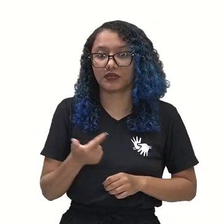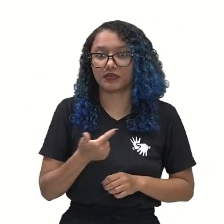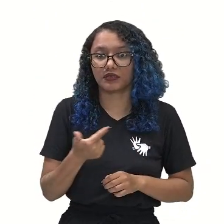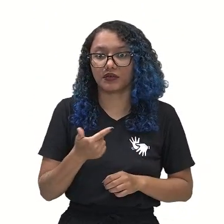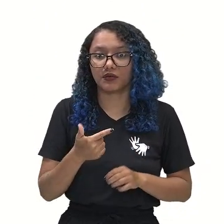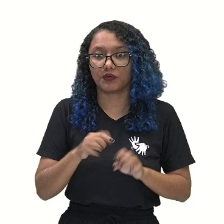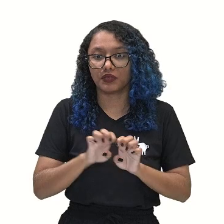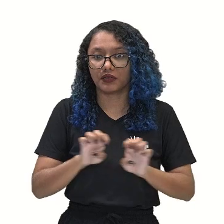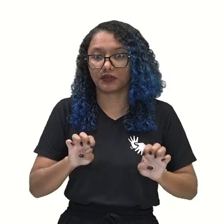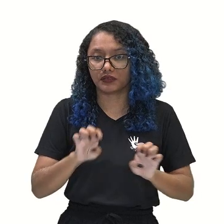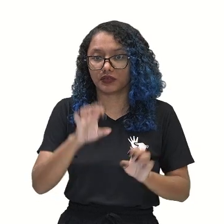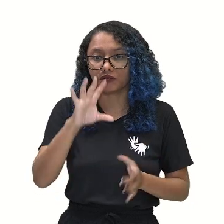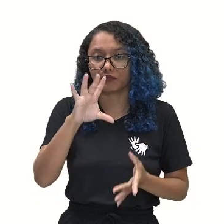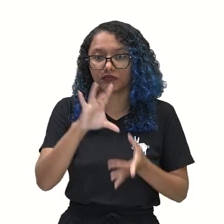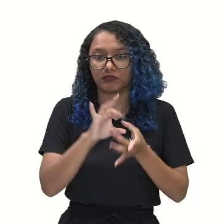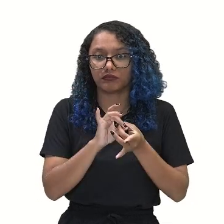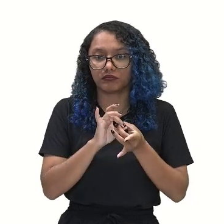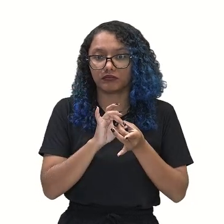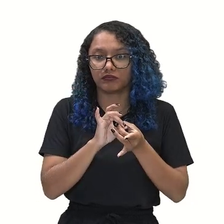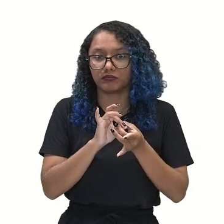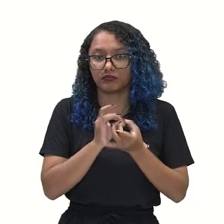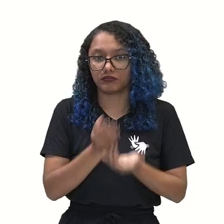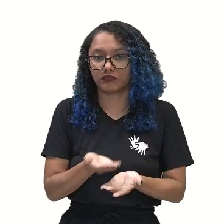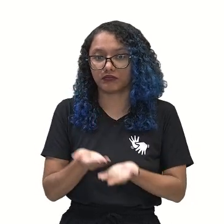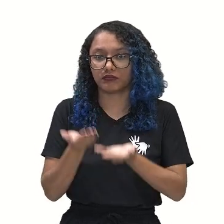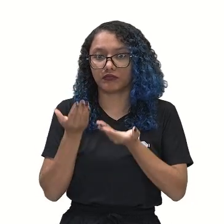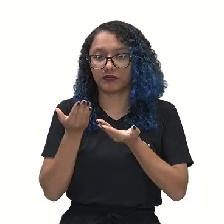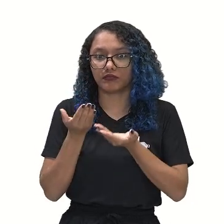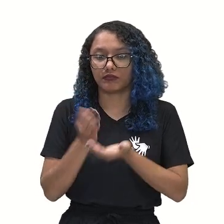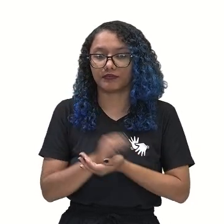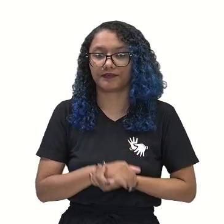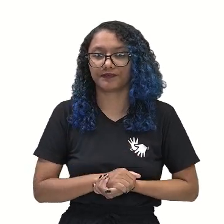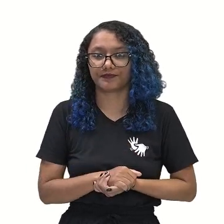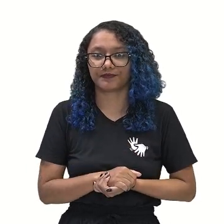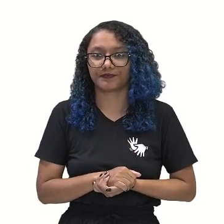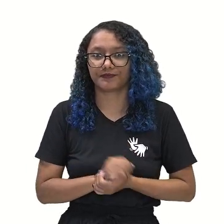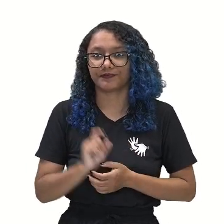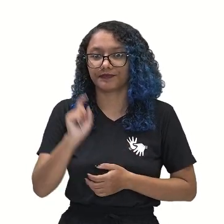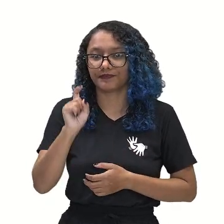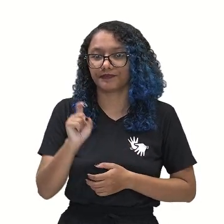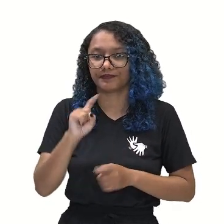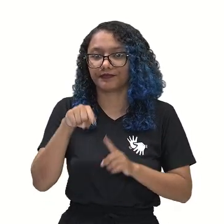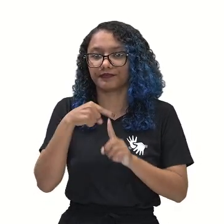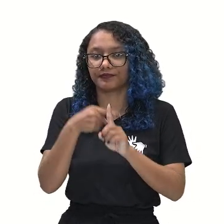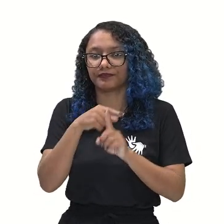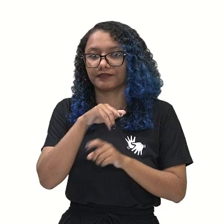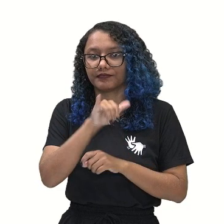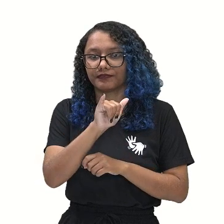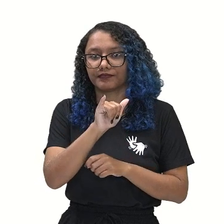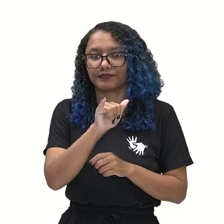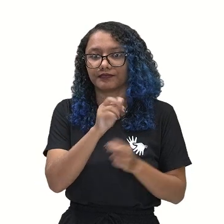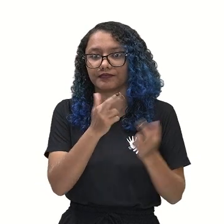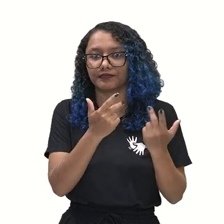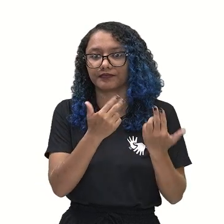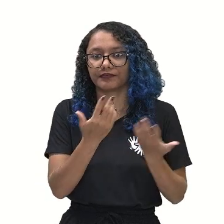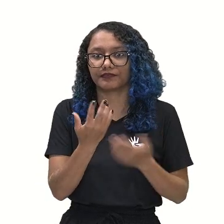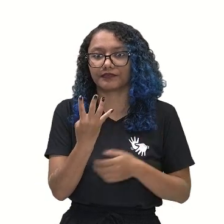segunda equação. Tá aqui o sistema, olha. X mais y igual